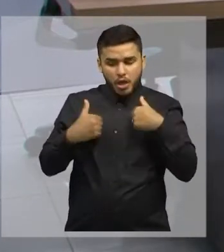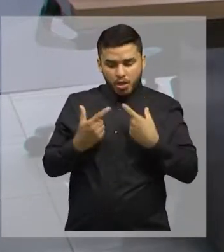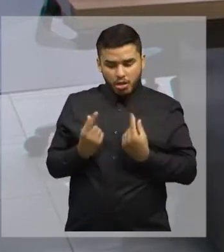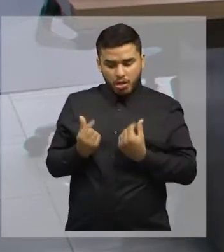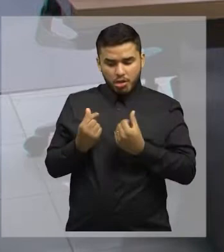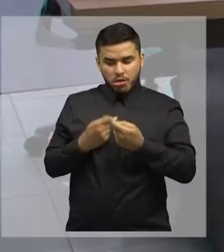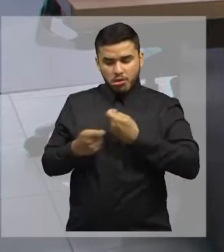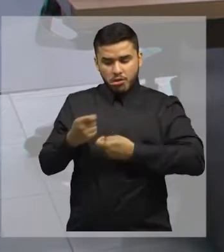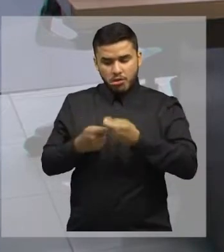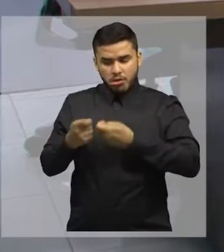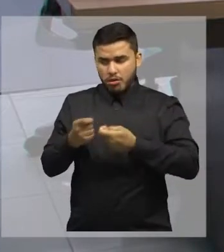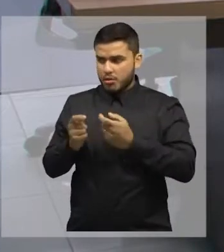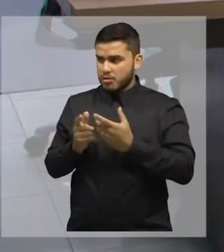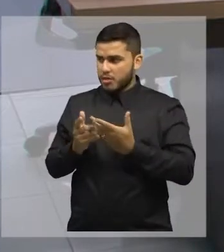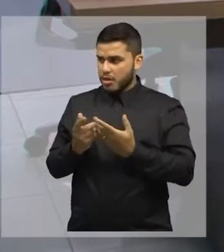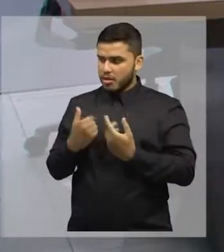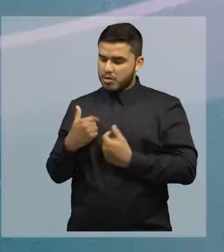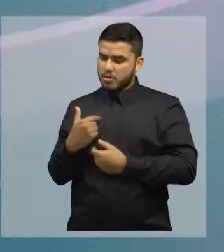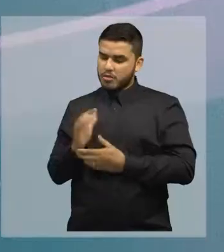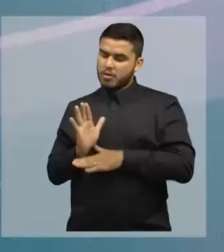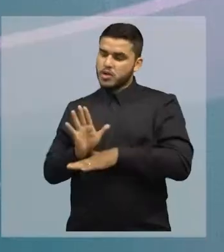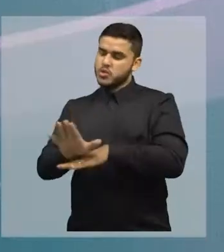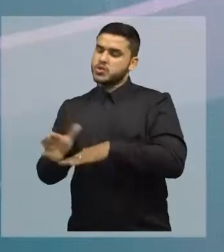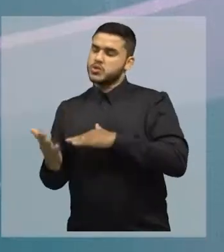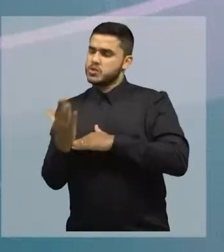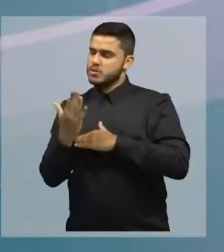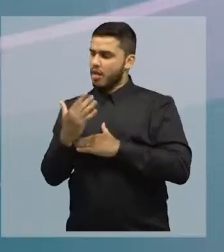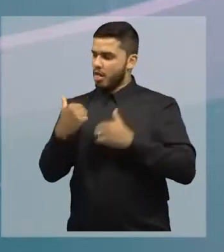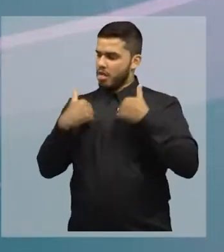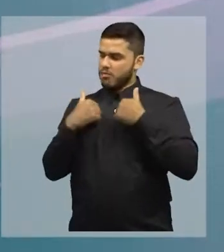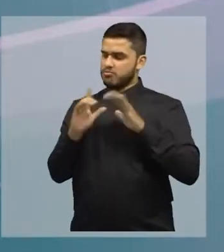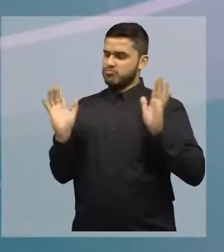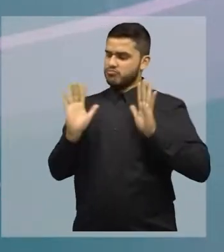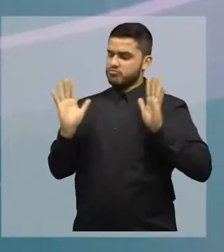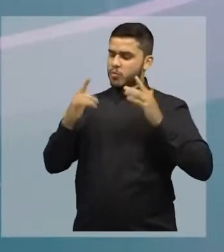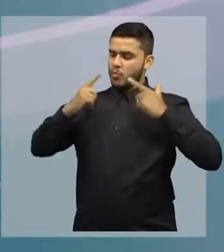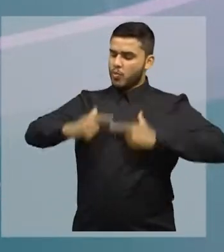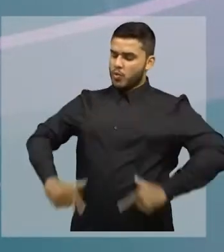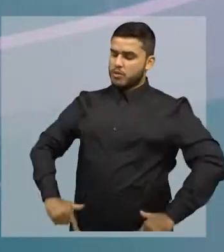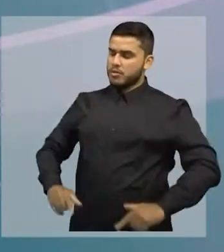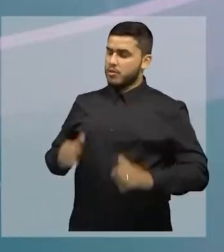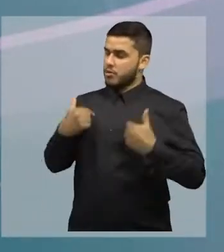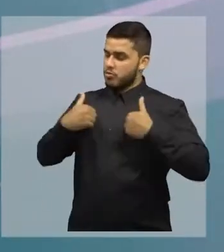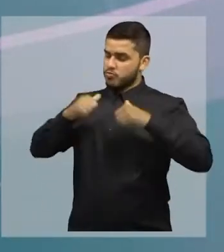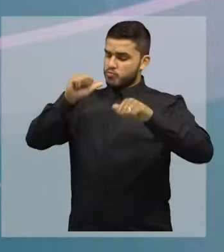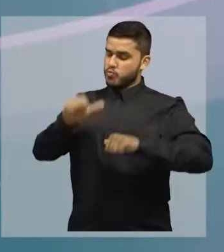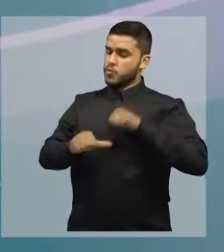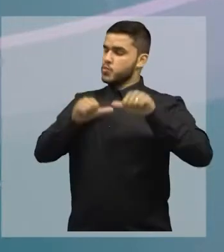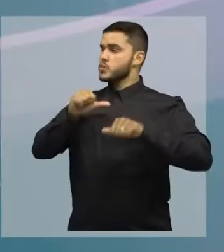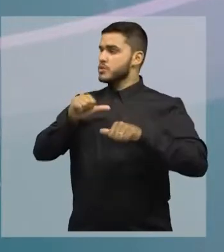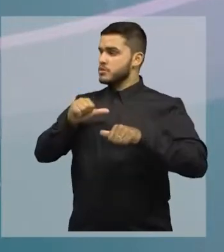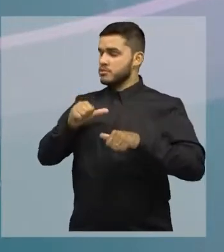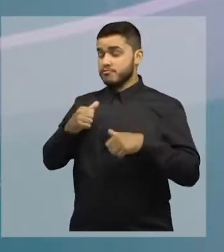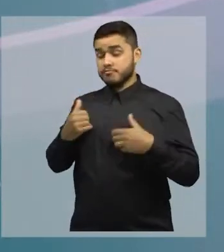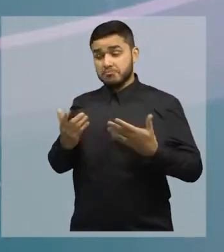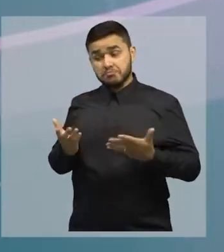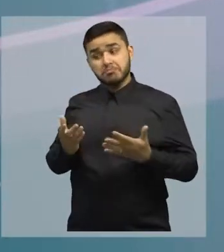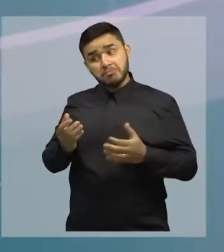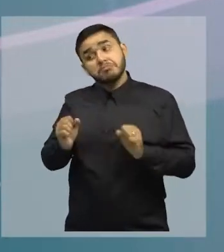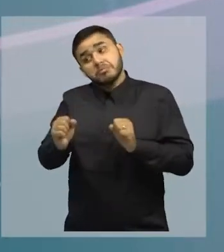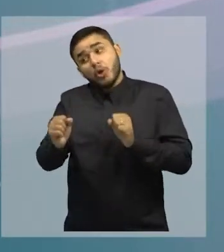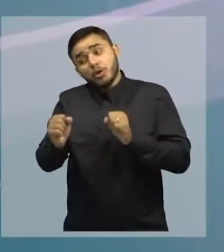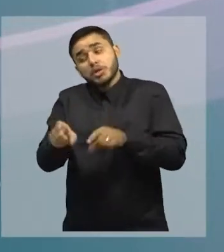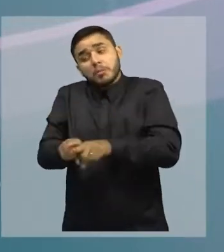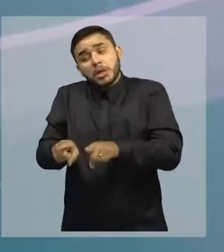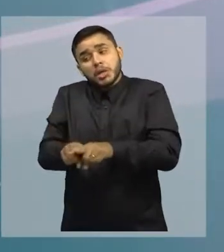né, dos vários partidos, das várias bancadas que tradicionalmente se atribui àqueles que integram o Congresso